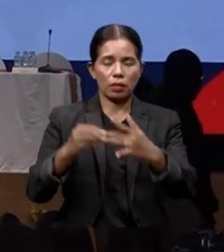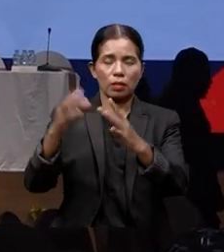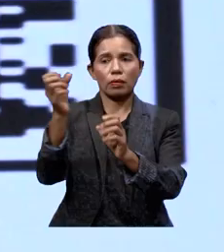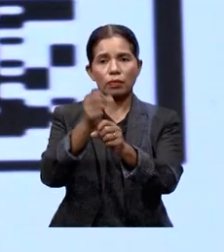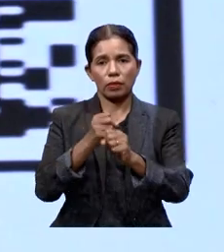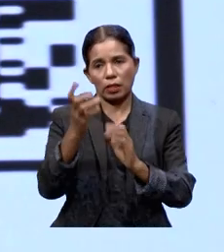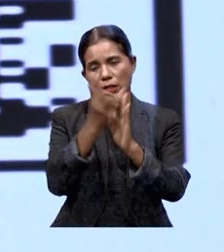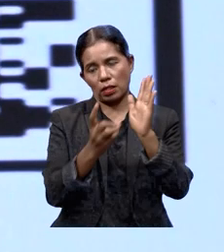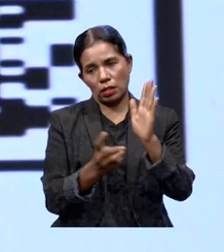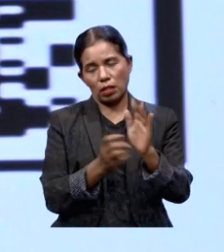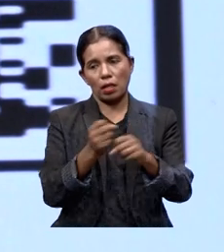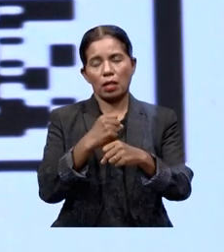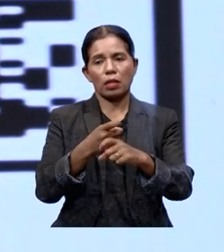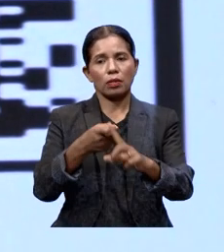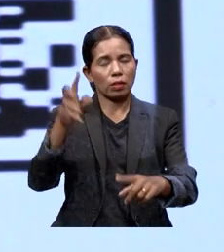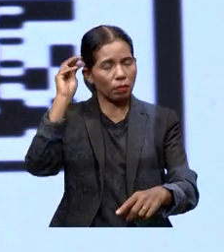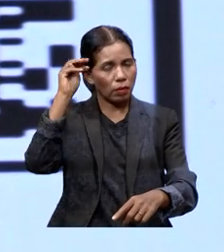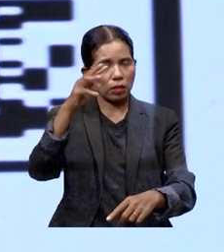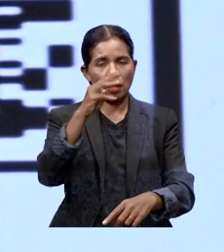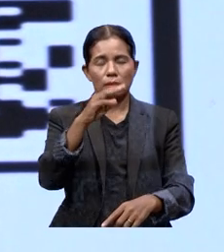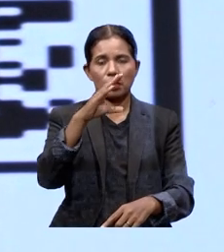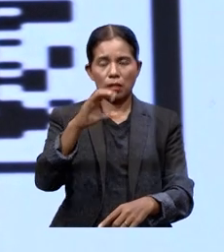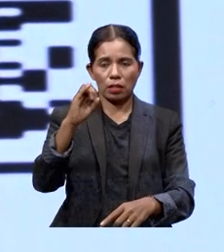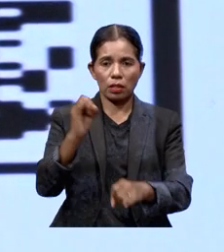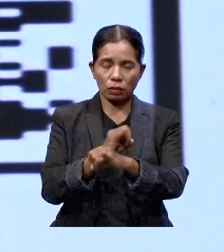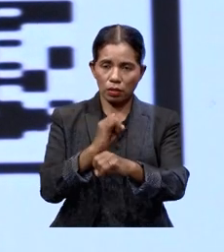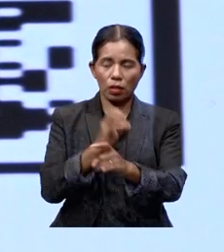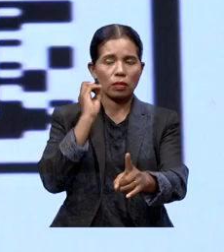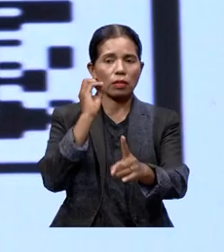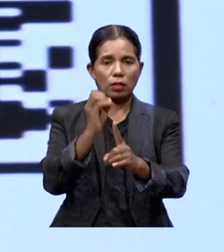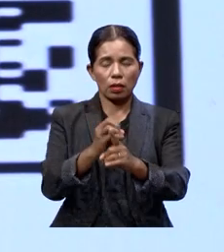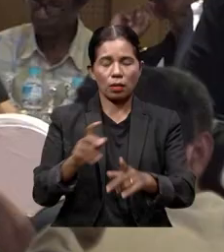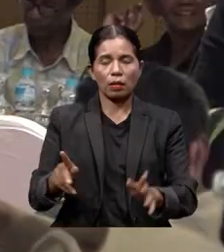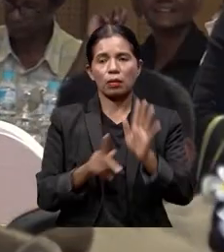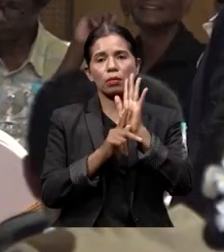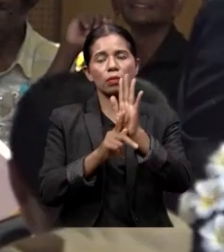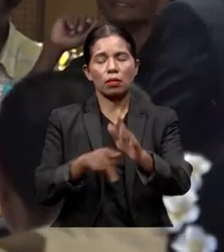dados, nebe lança russo ministro Comércio no Indústria, o objetivo é tu publica